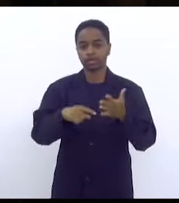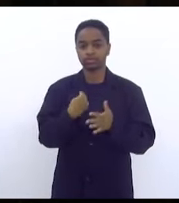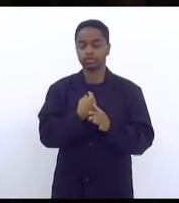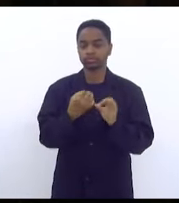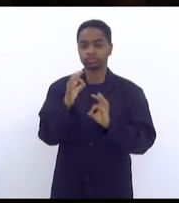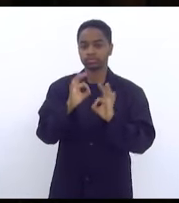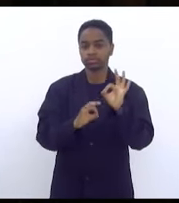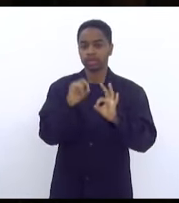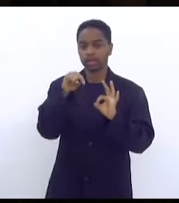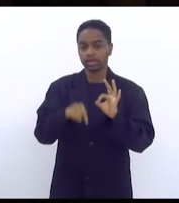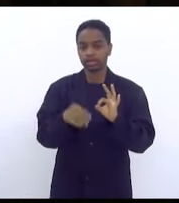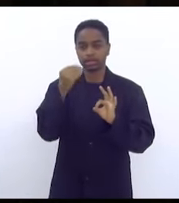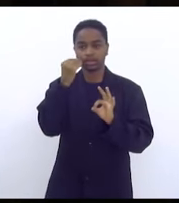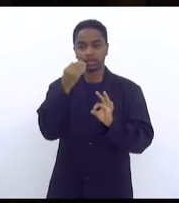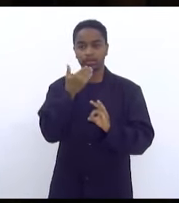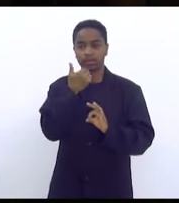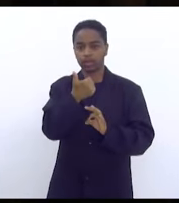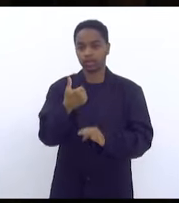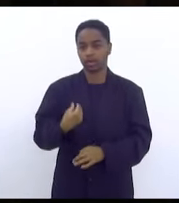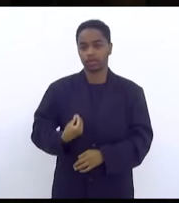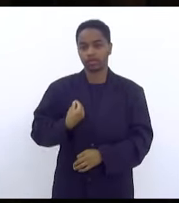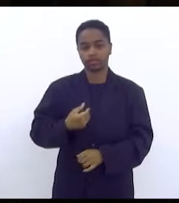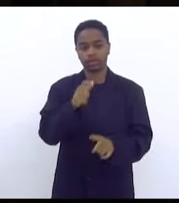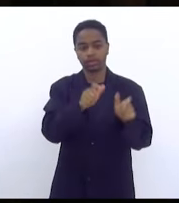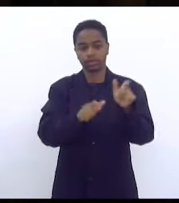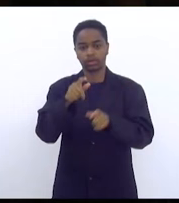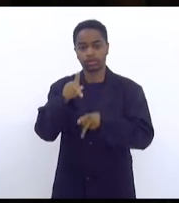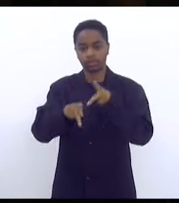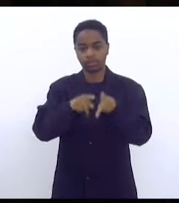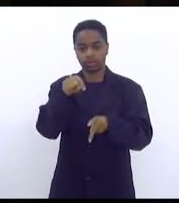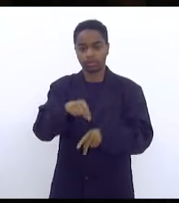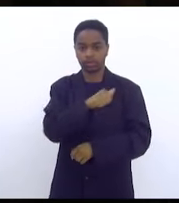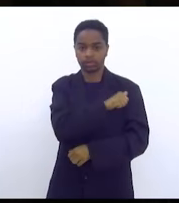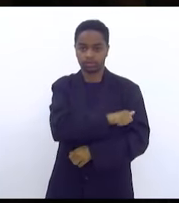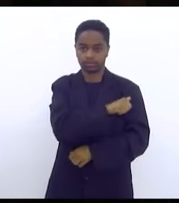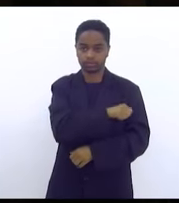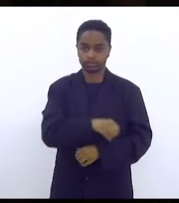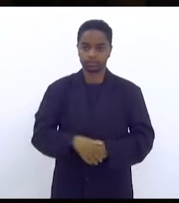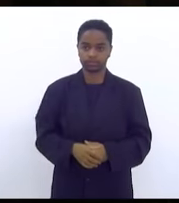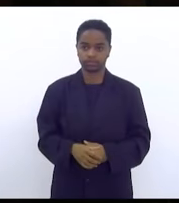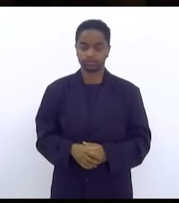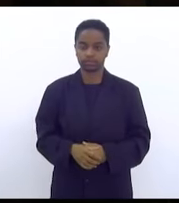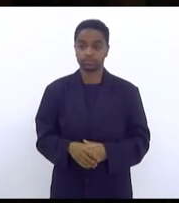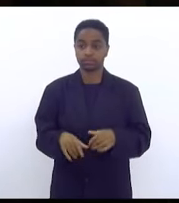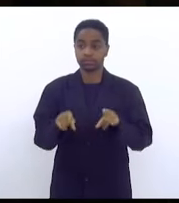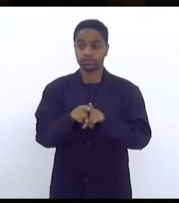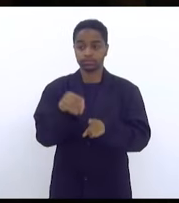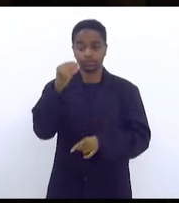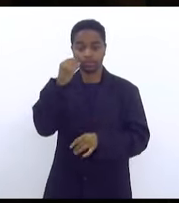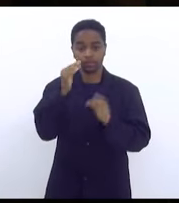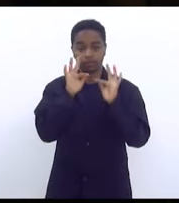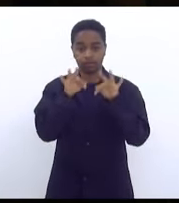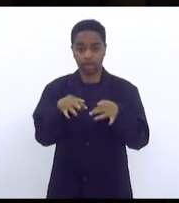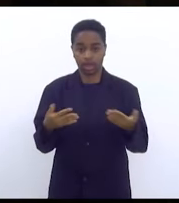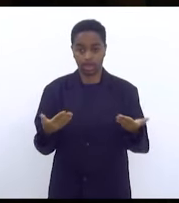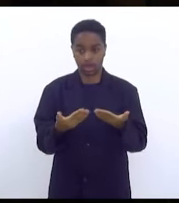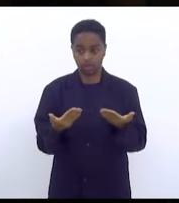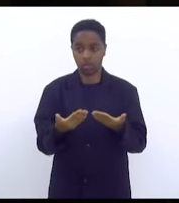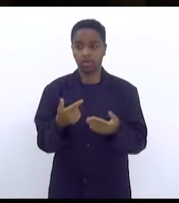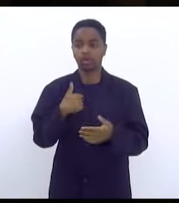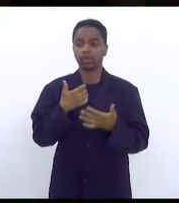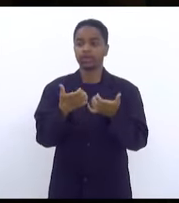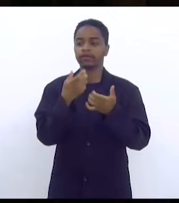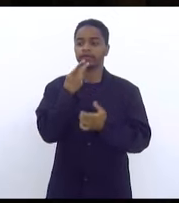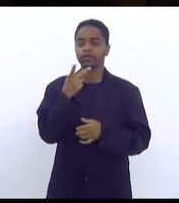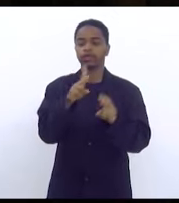casa, para poder melhorar a vida da população do Estado do Rio de Janeiro. E, para poder finalizar aqui, falar também